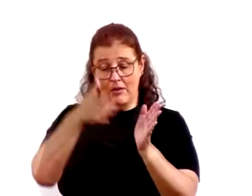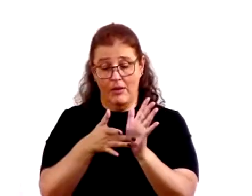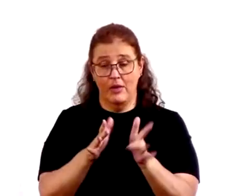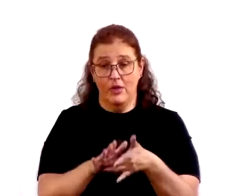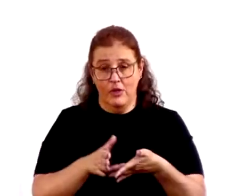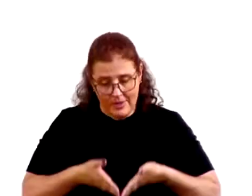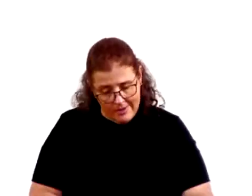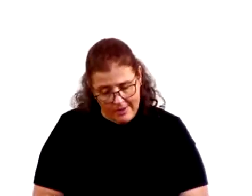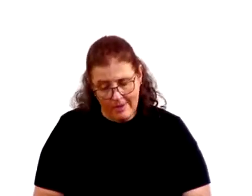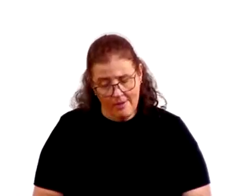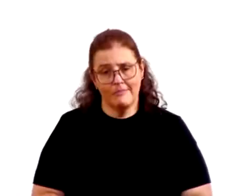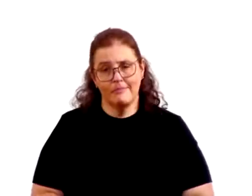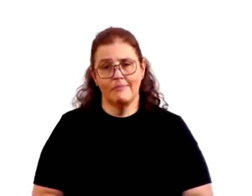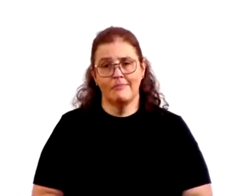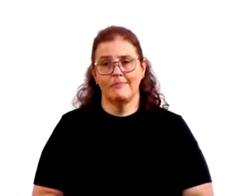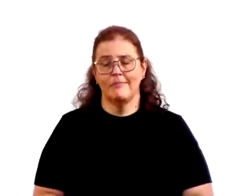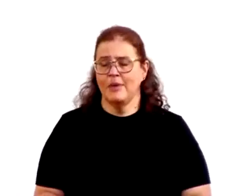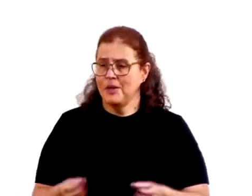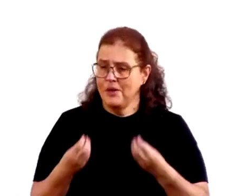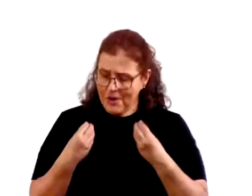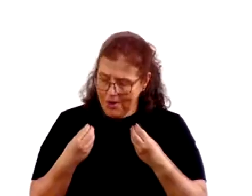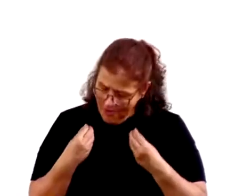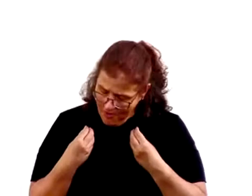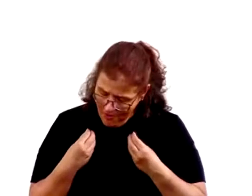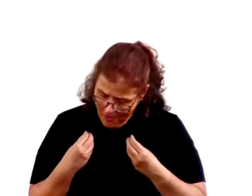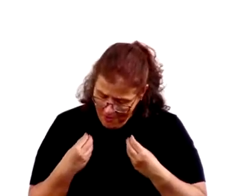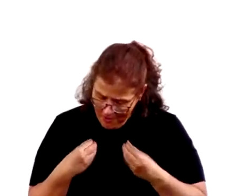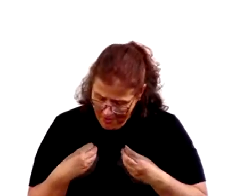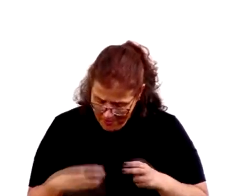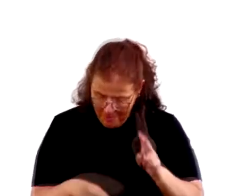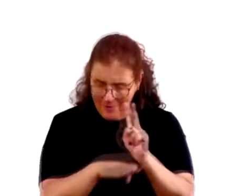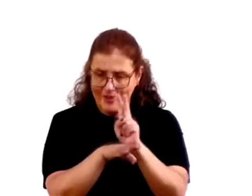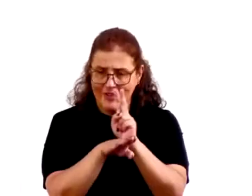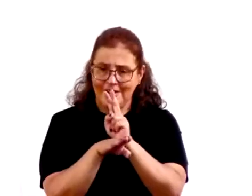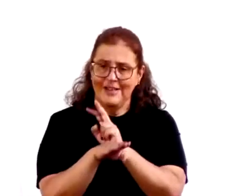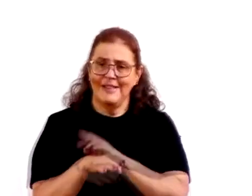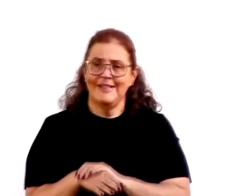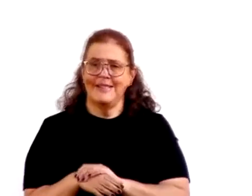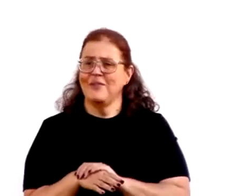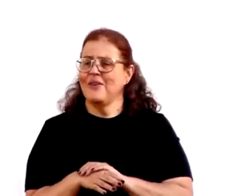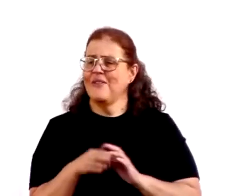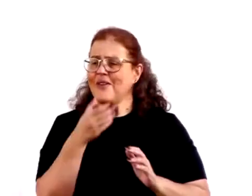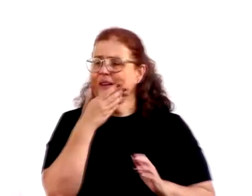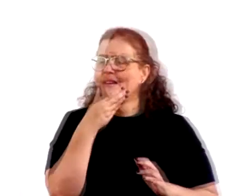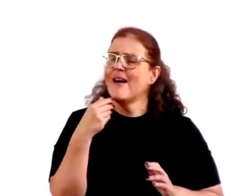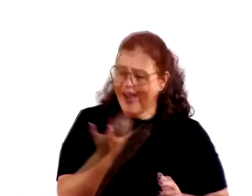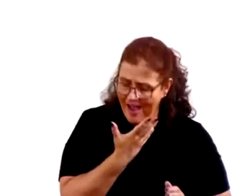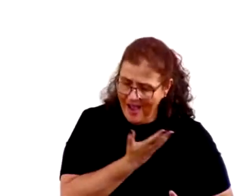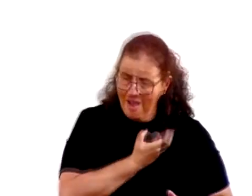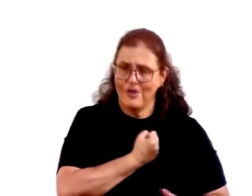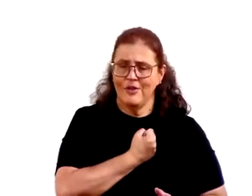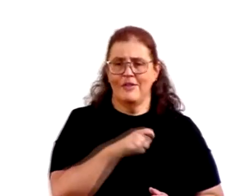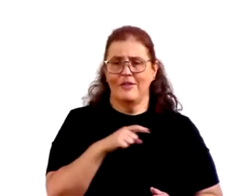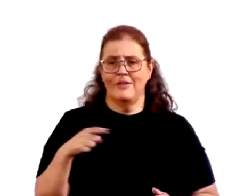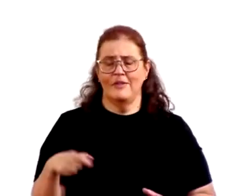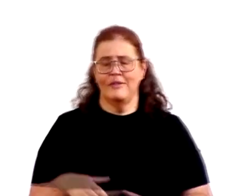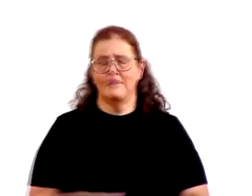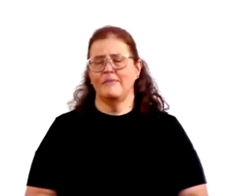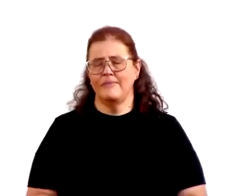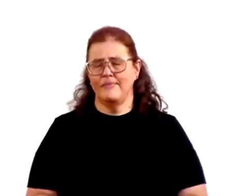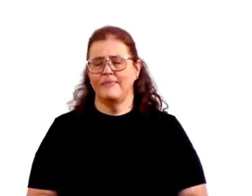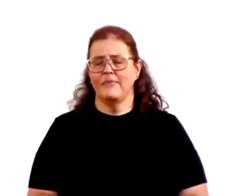ministério terreno, como isso está ligado à salvação, à redenção, ao rei que saiu